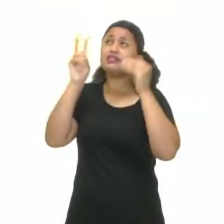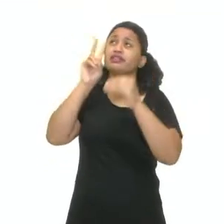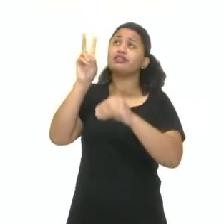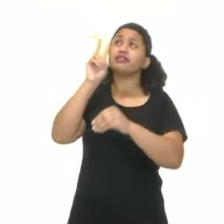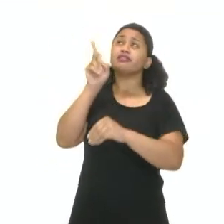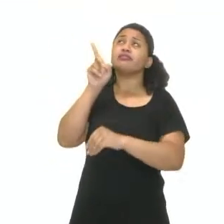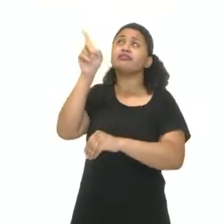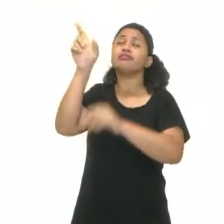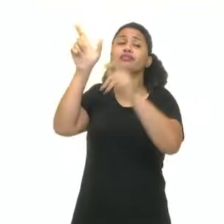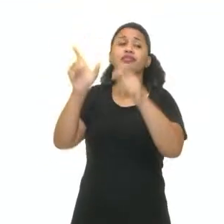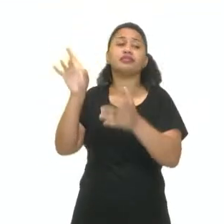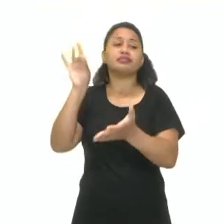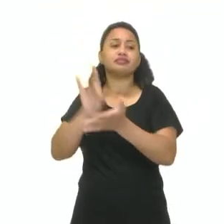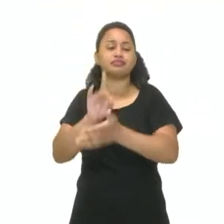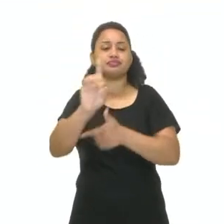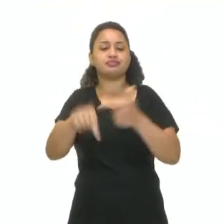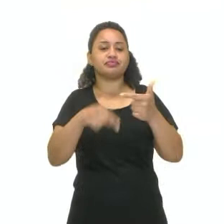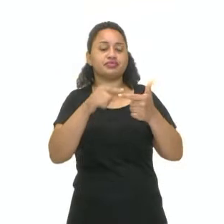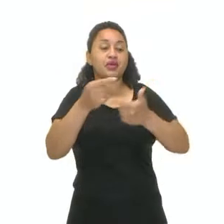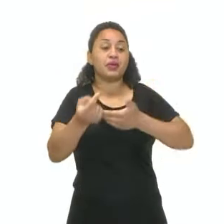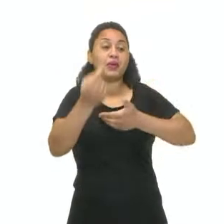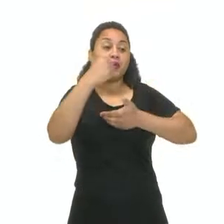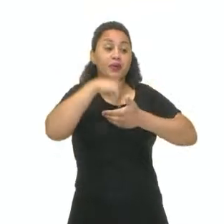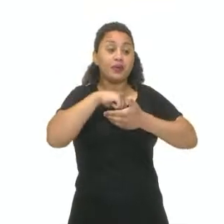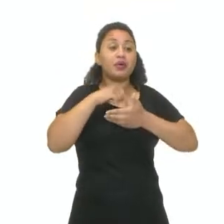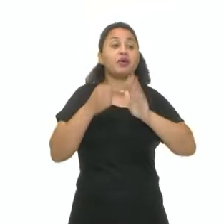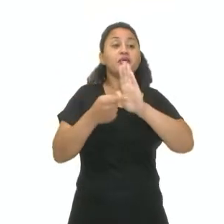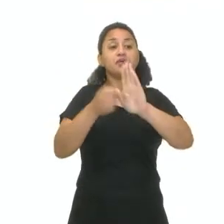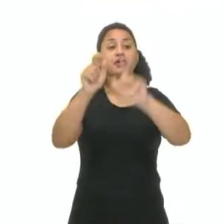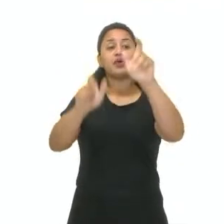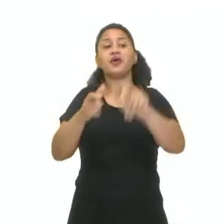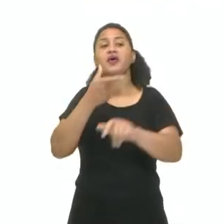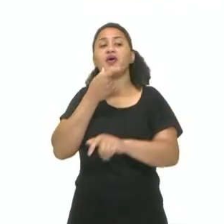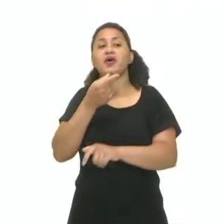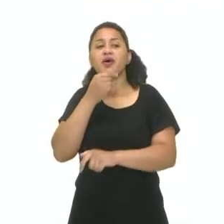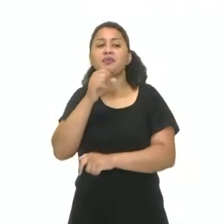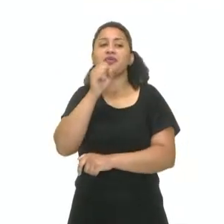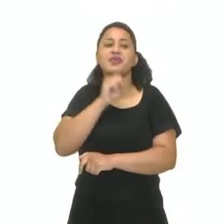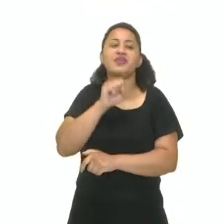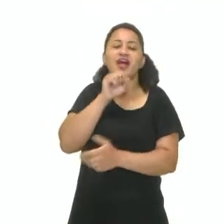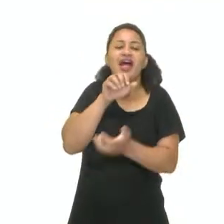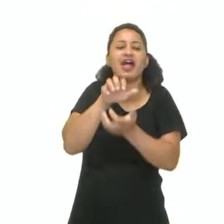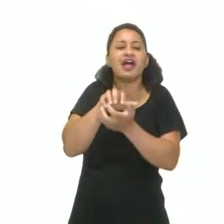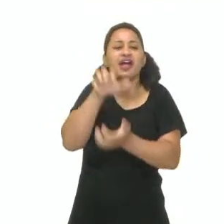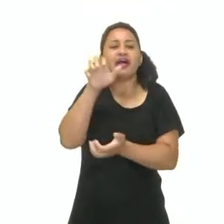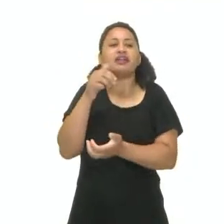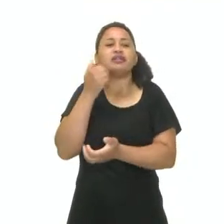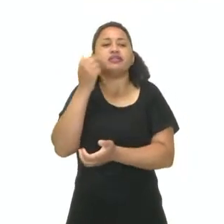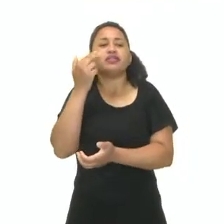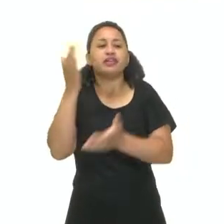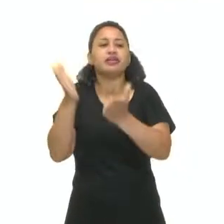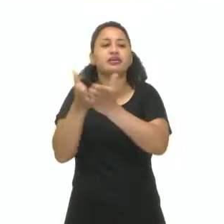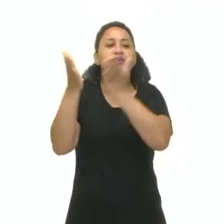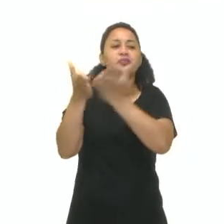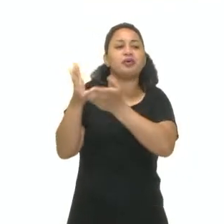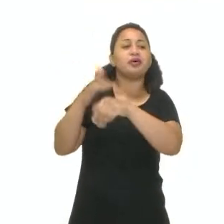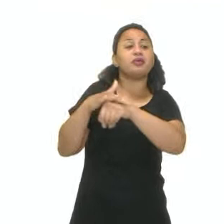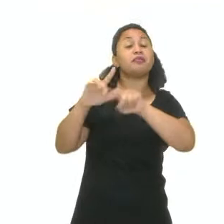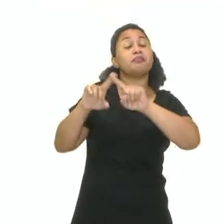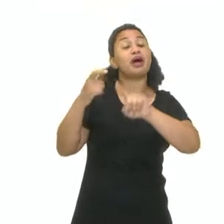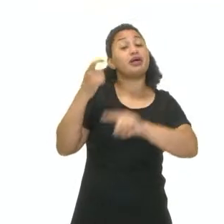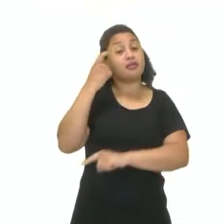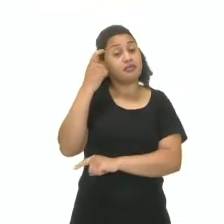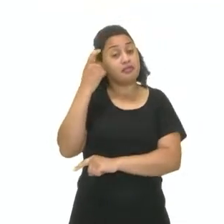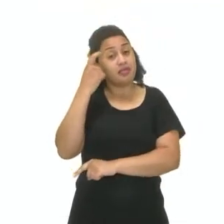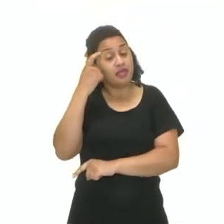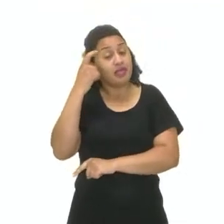O subjetivismo, né, mostra um homem velho, negro, pobre, doente, mas que ainda assim pensa e sonha. Isso é, tem